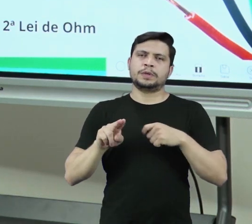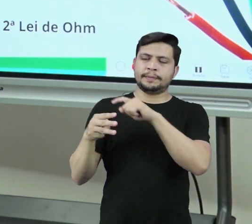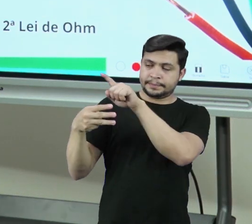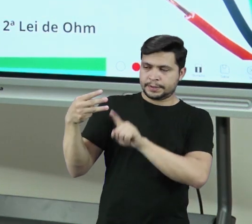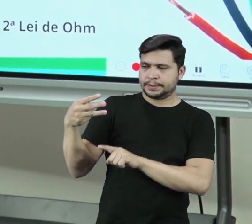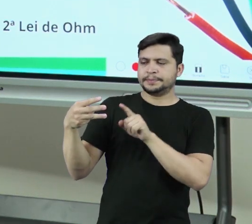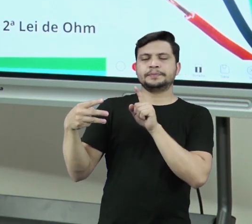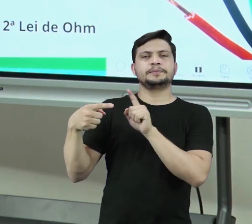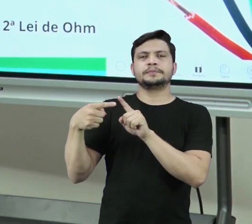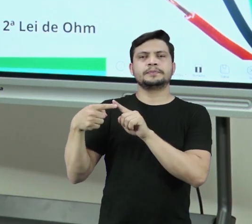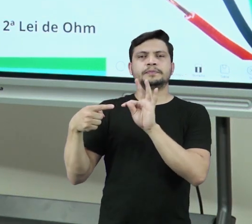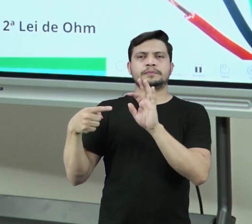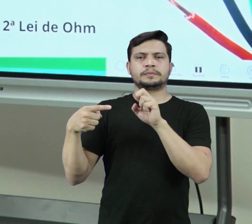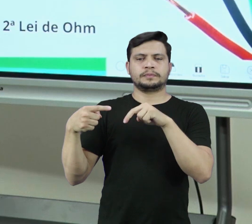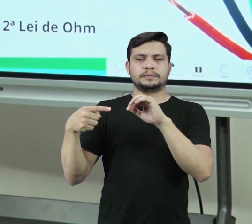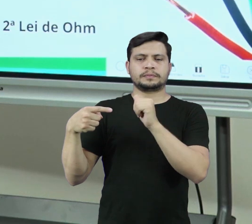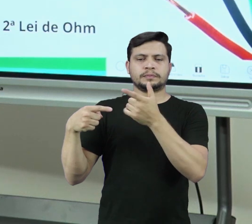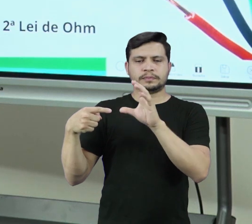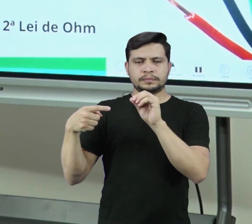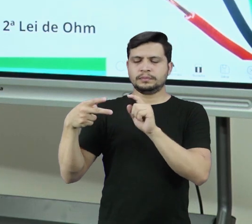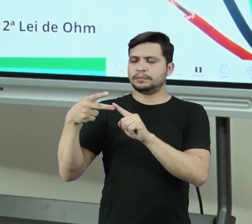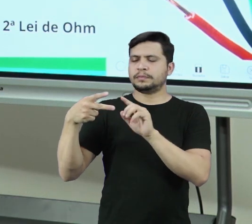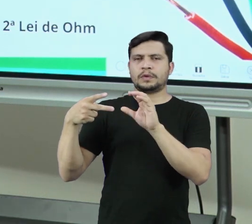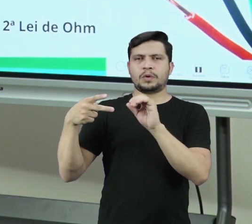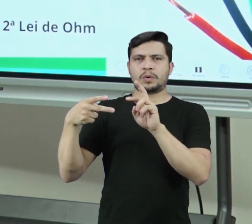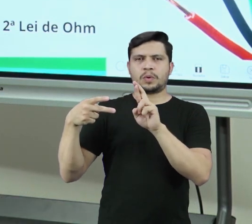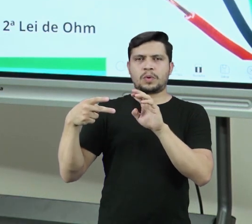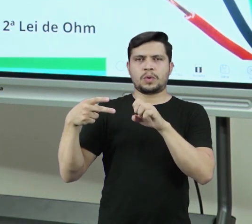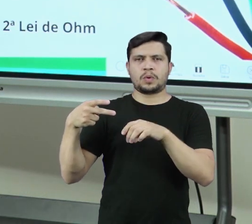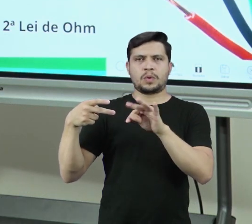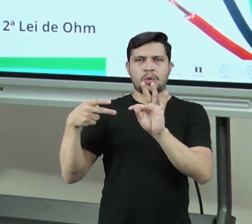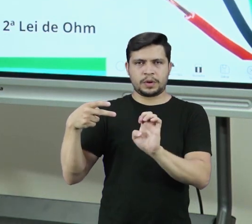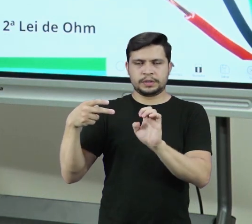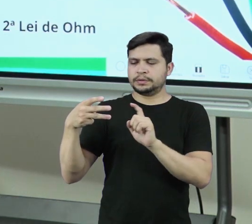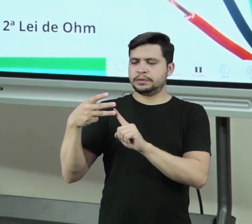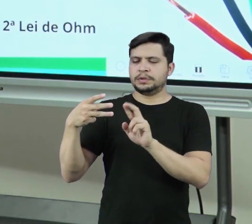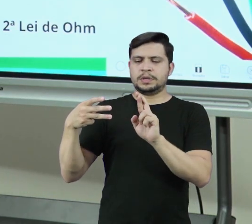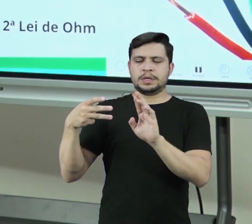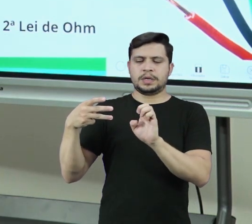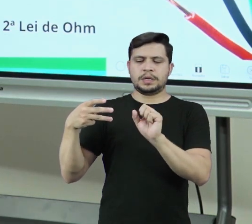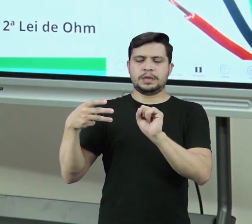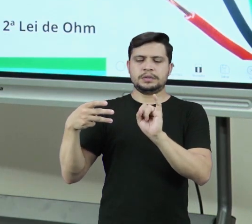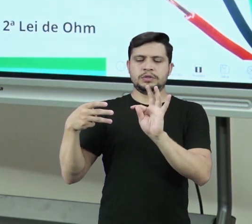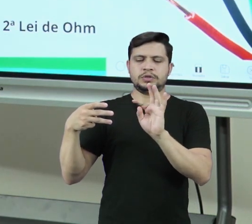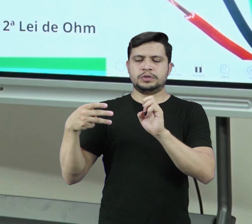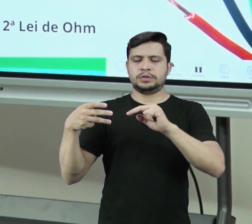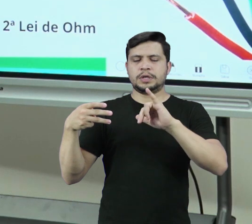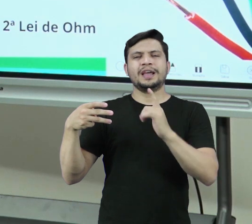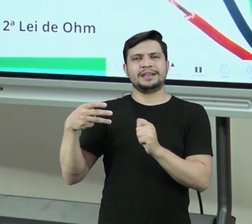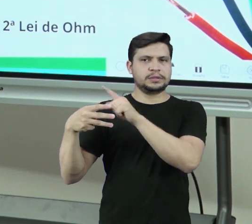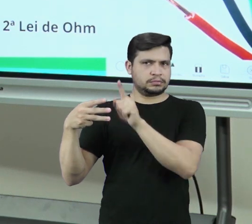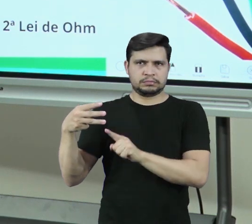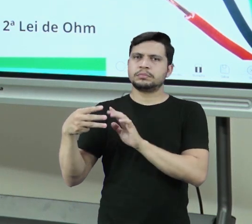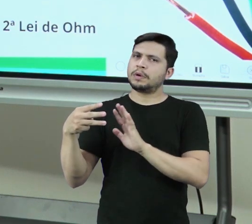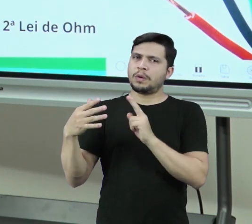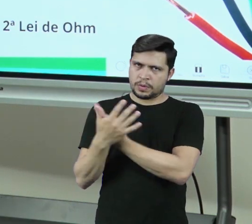três, que seria a tensão, corrente e resistência, e elas se unem ali a partir da primeira lei de Ohm. E a